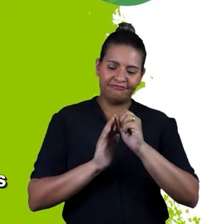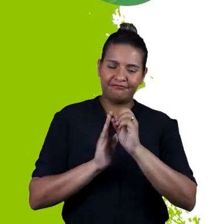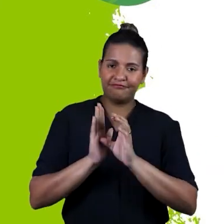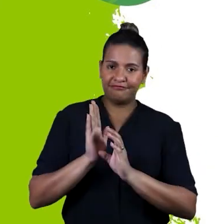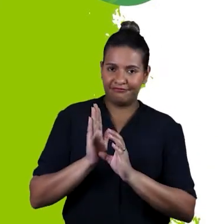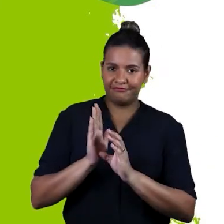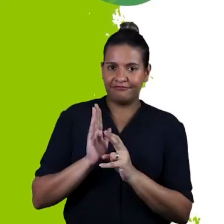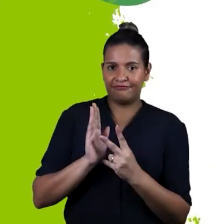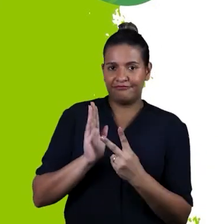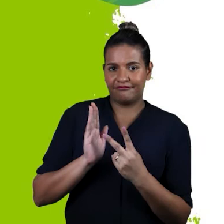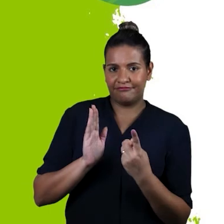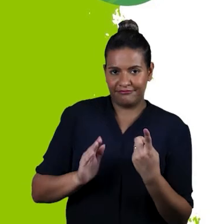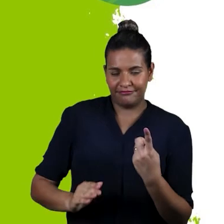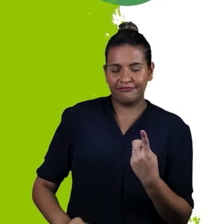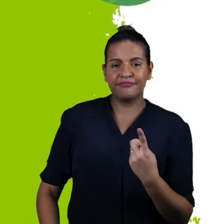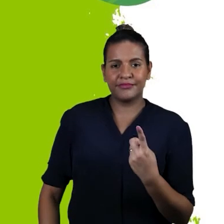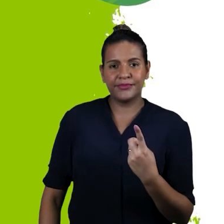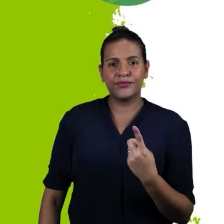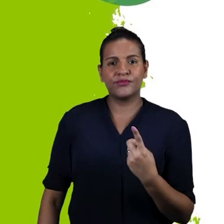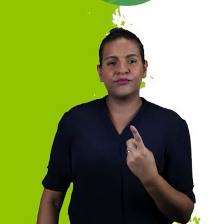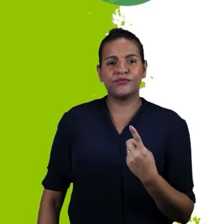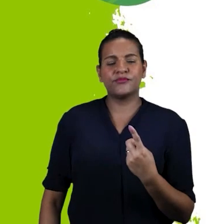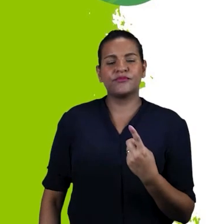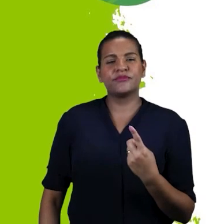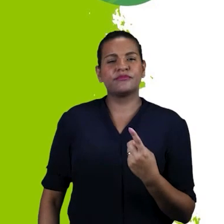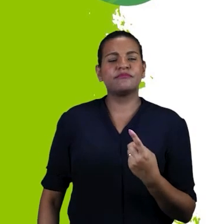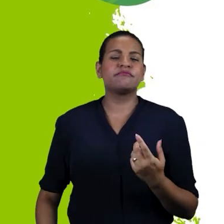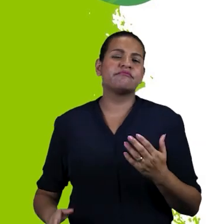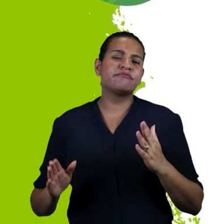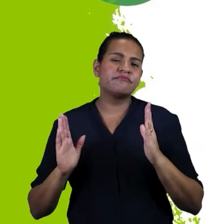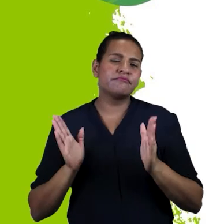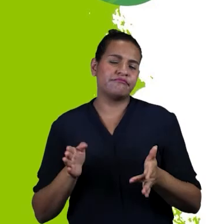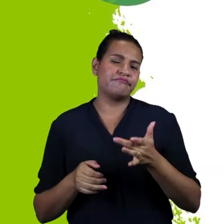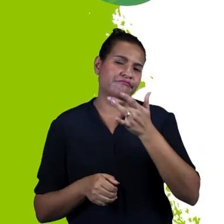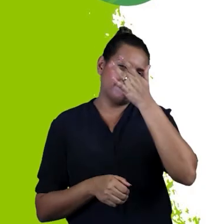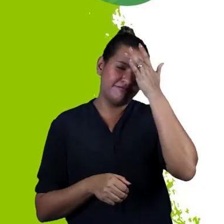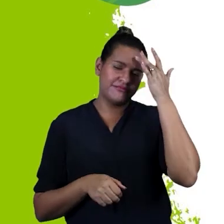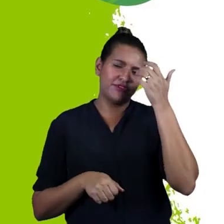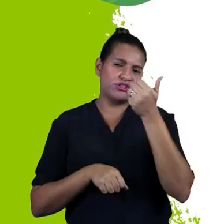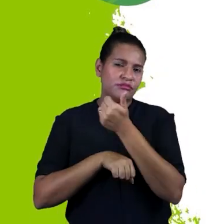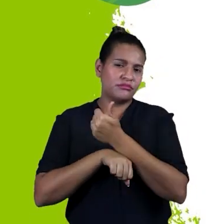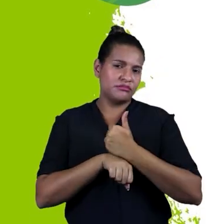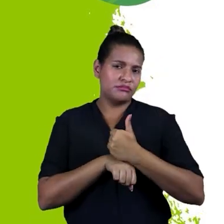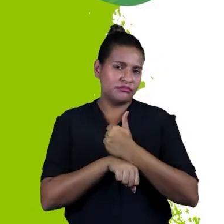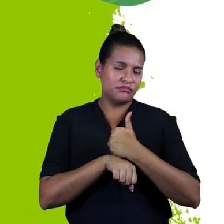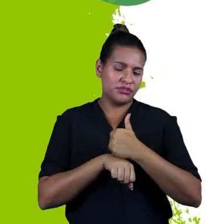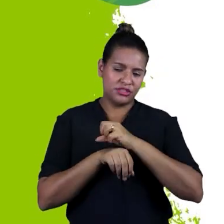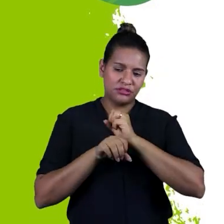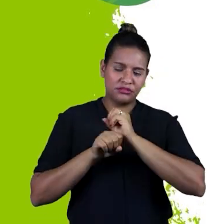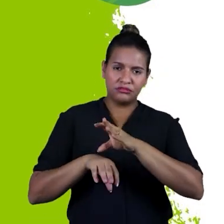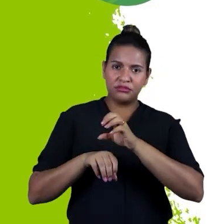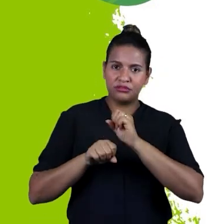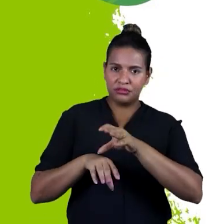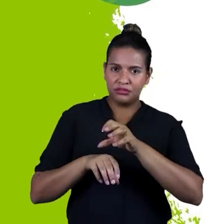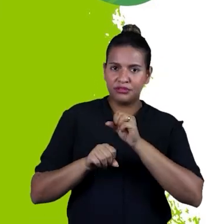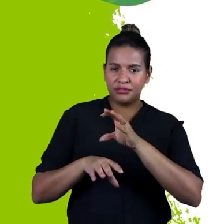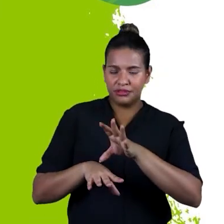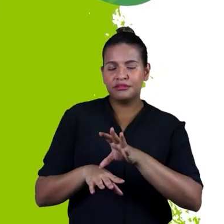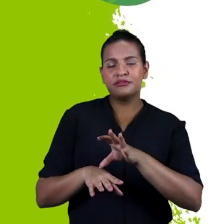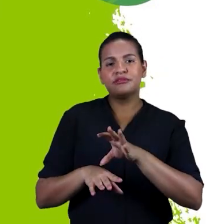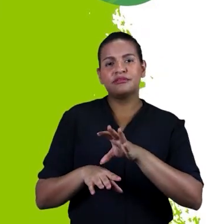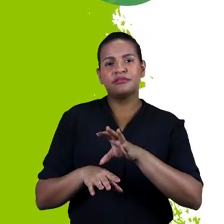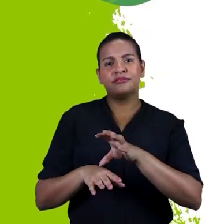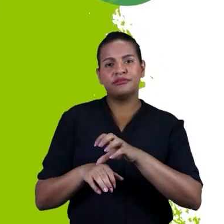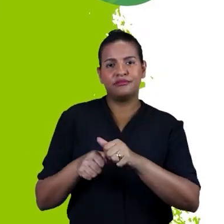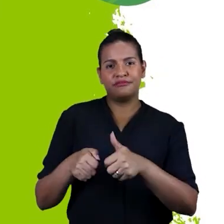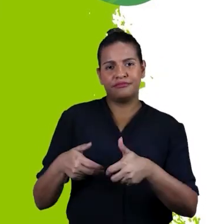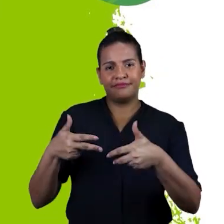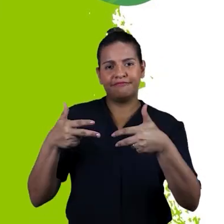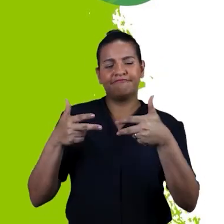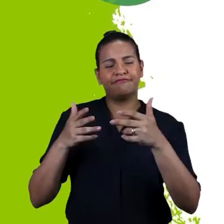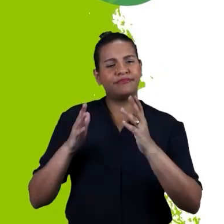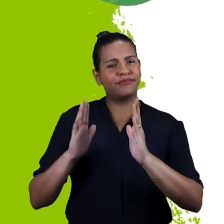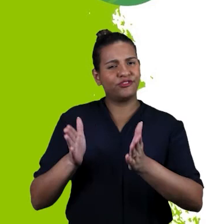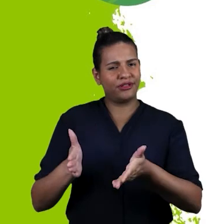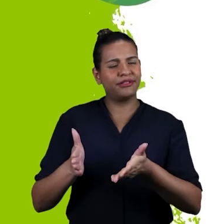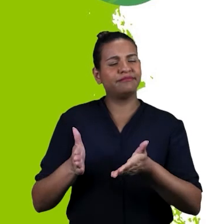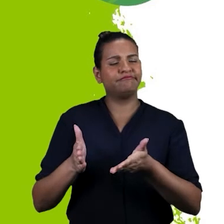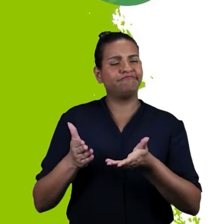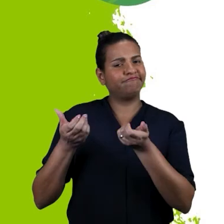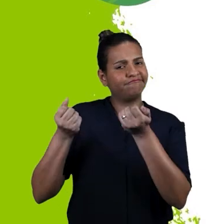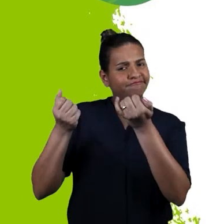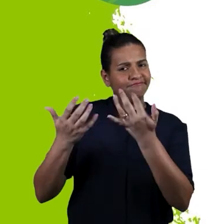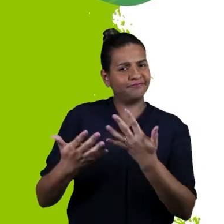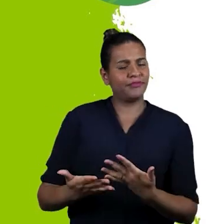pessoa, né? E eu acho que também no século XXI, isso muitos especialistas da educação